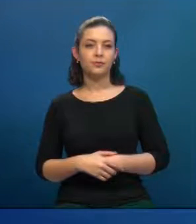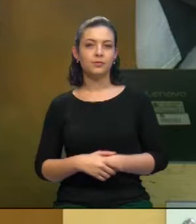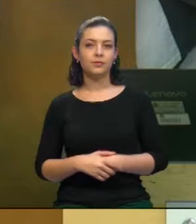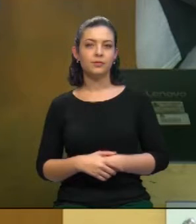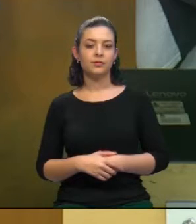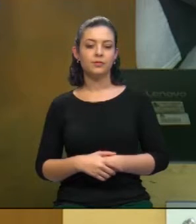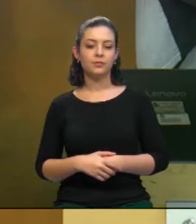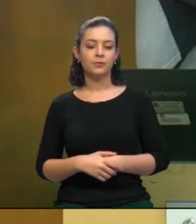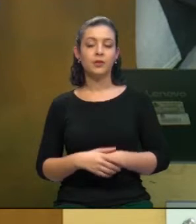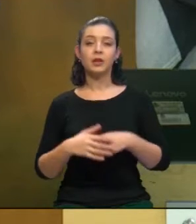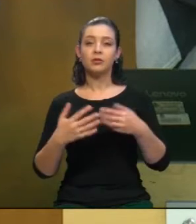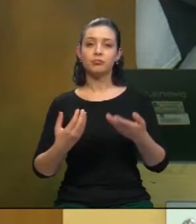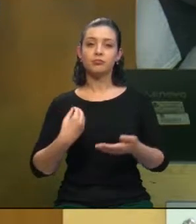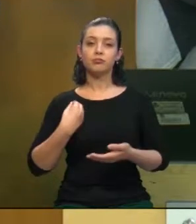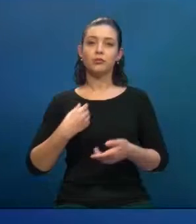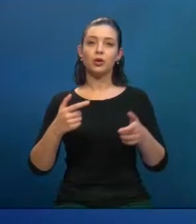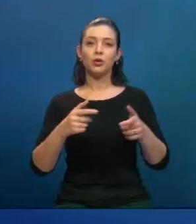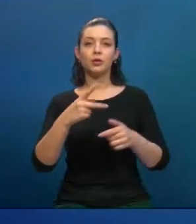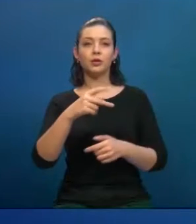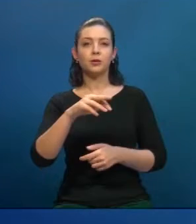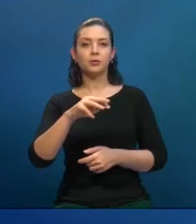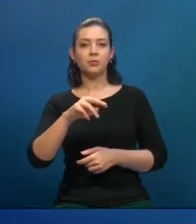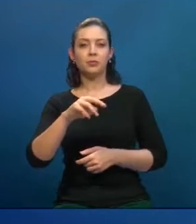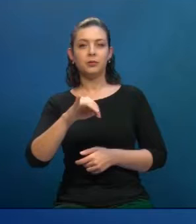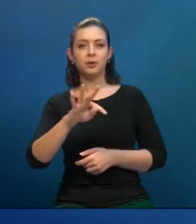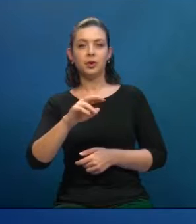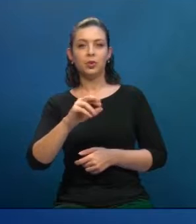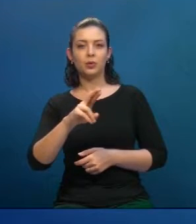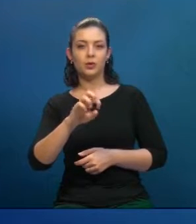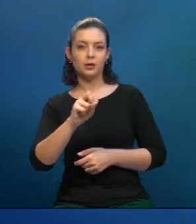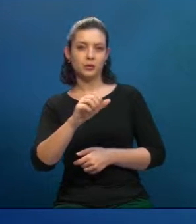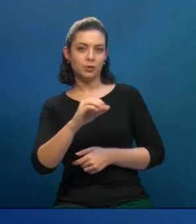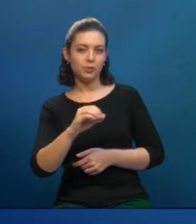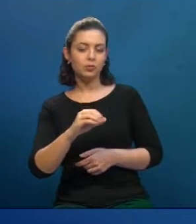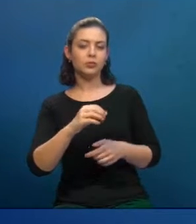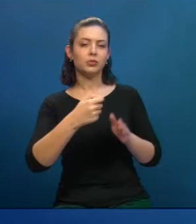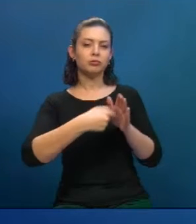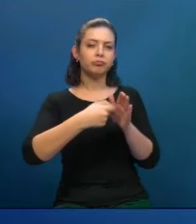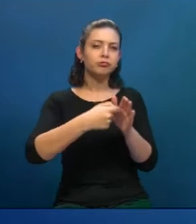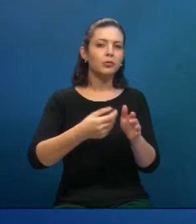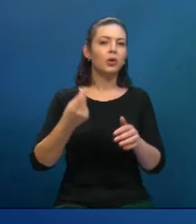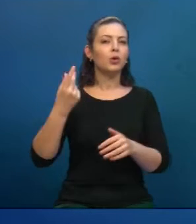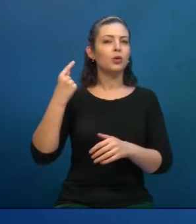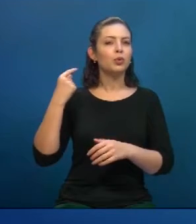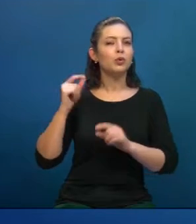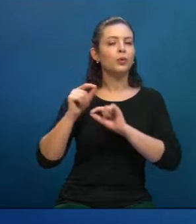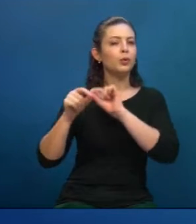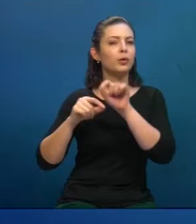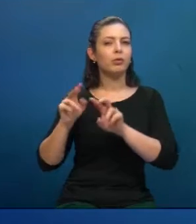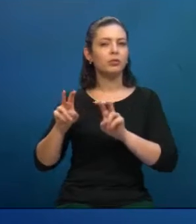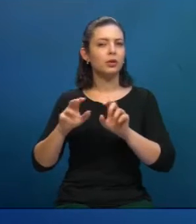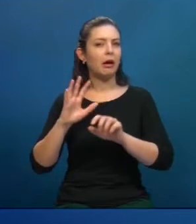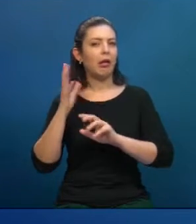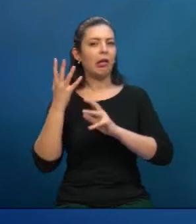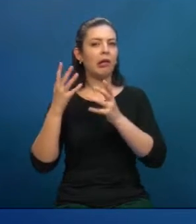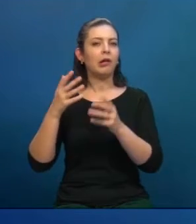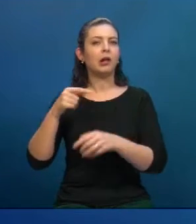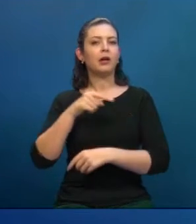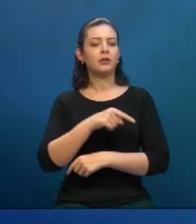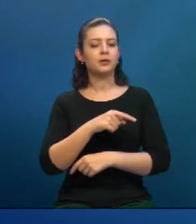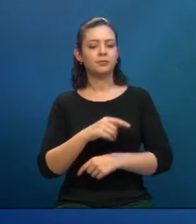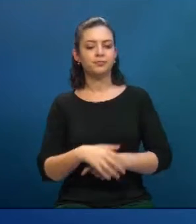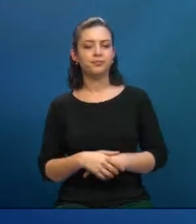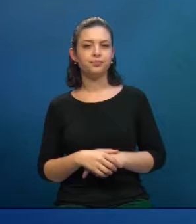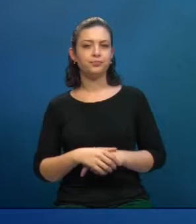também sevilla no jardim pitoresco é uma reivindicação antiga que estava acontecendo ali no jardim pitoresco